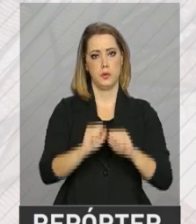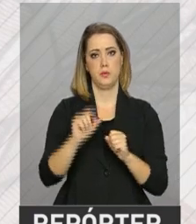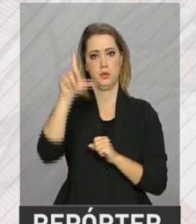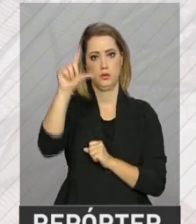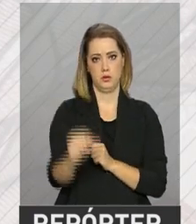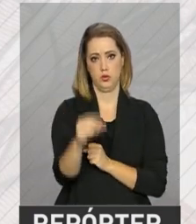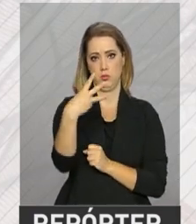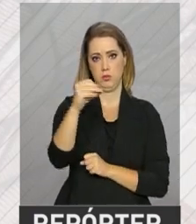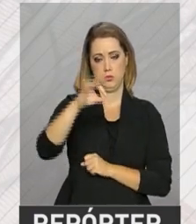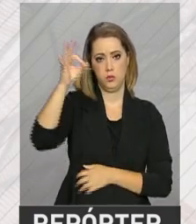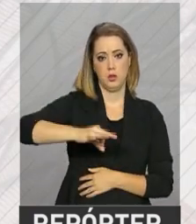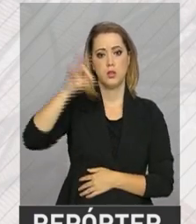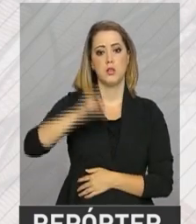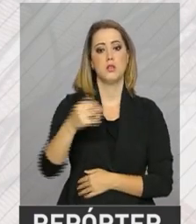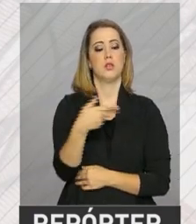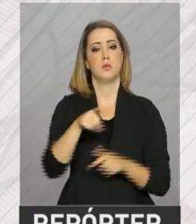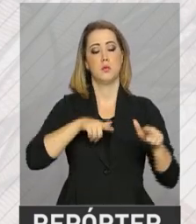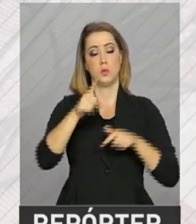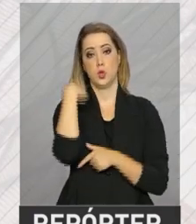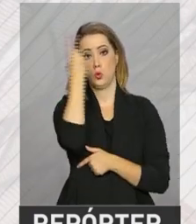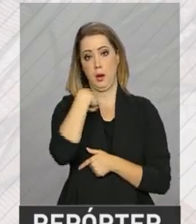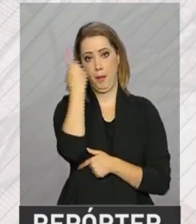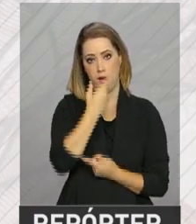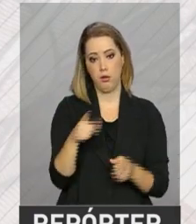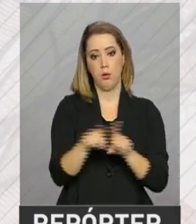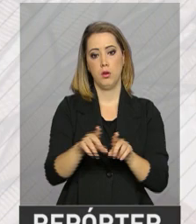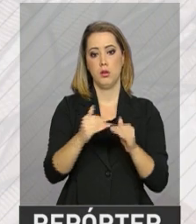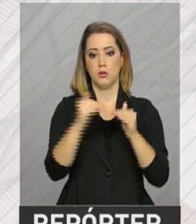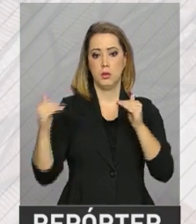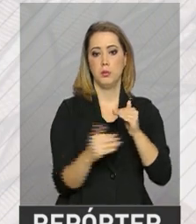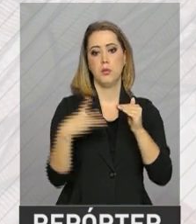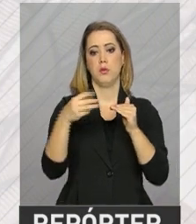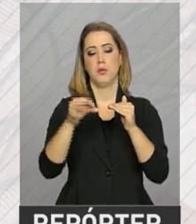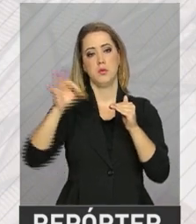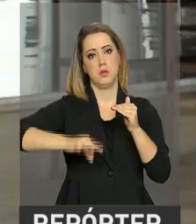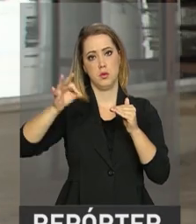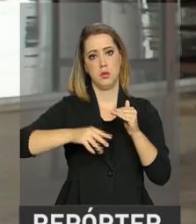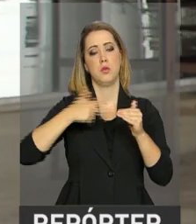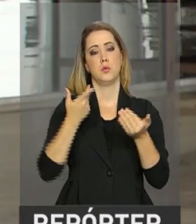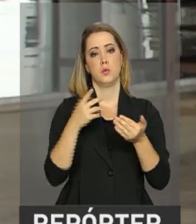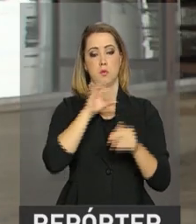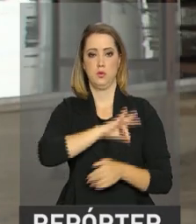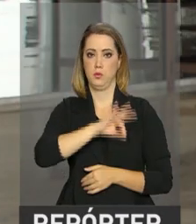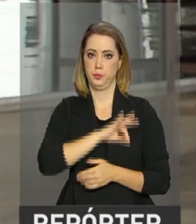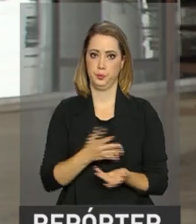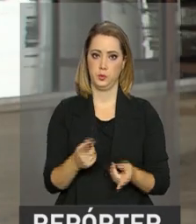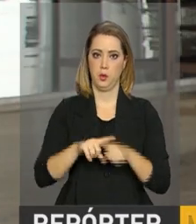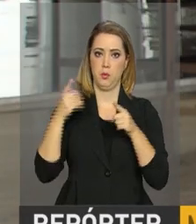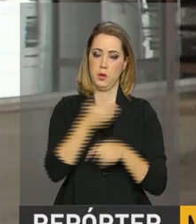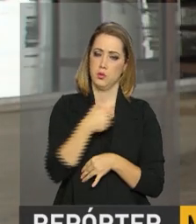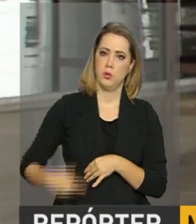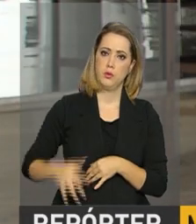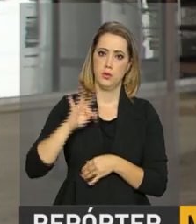Trabalhador ao mesmo tempo que o governo compensa a metade do valor da redução desse salário depois de muitos debates